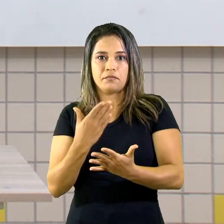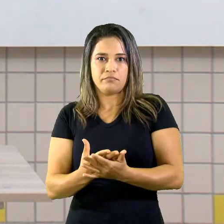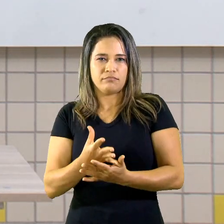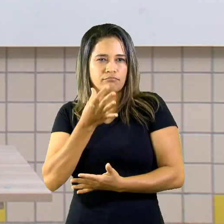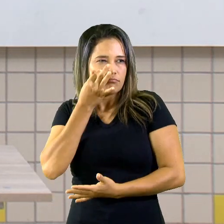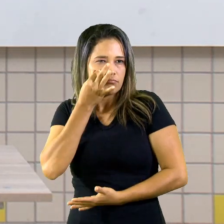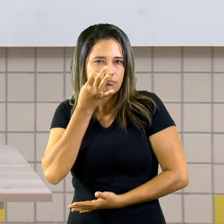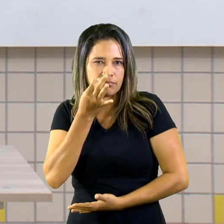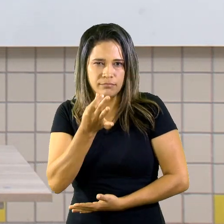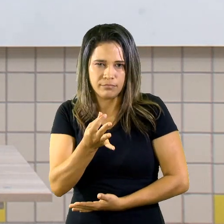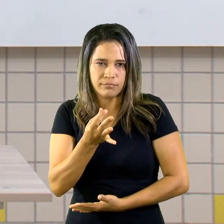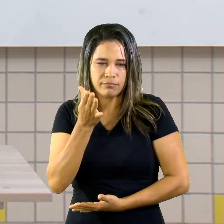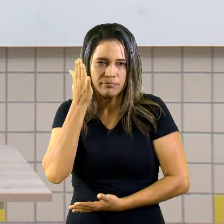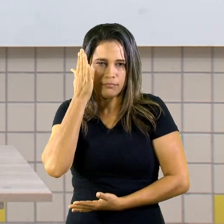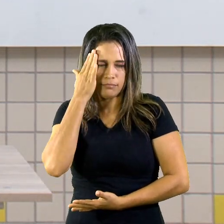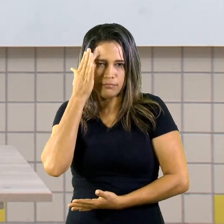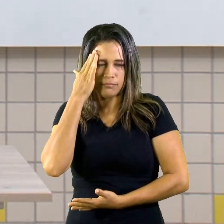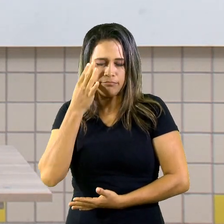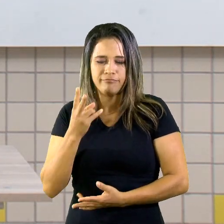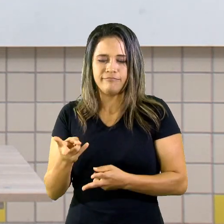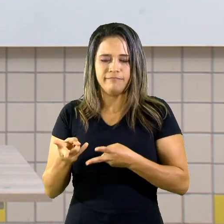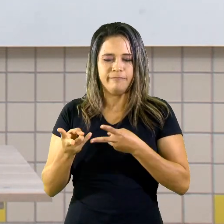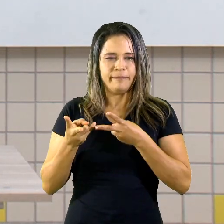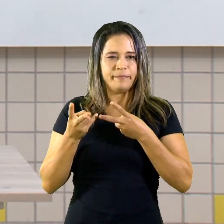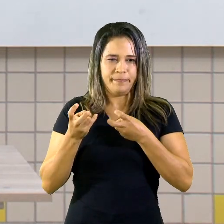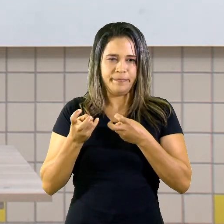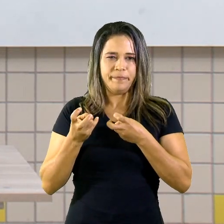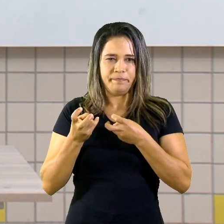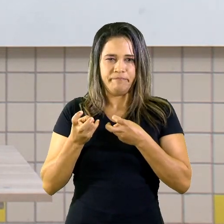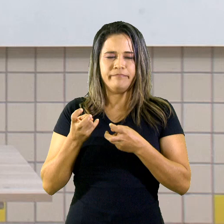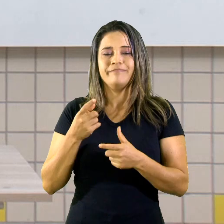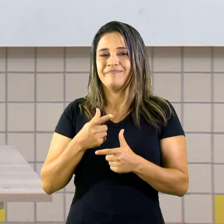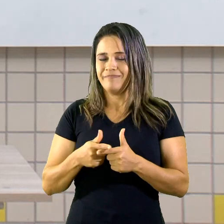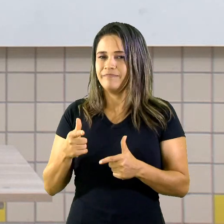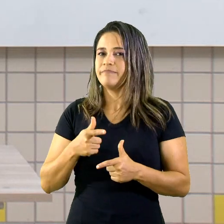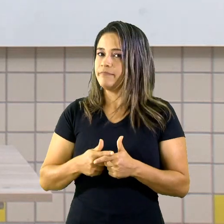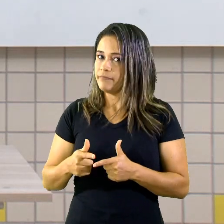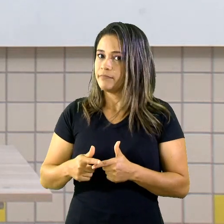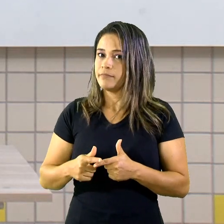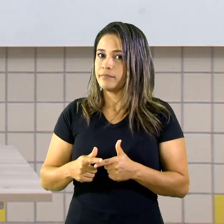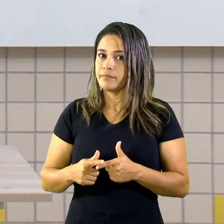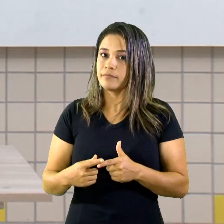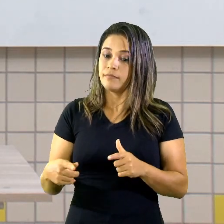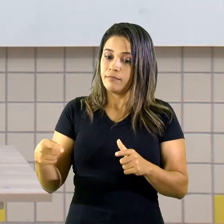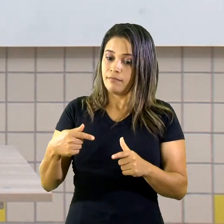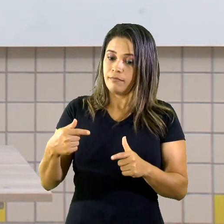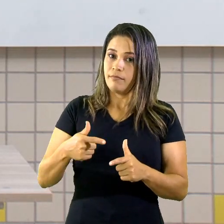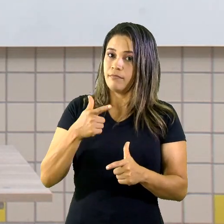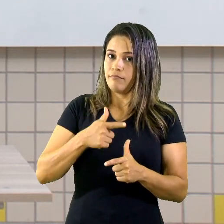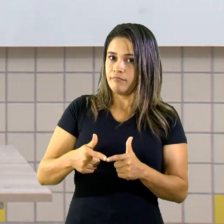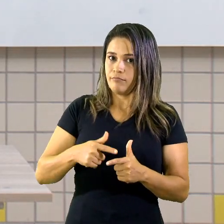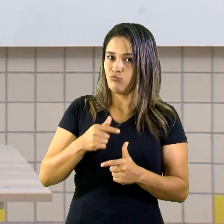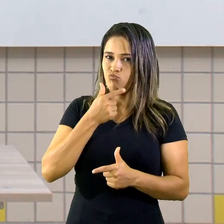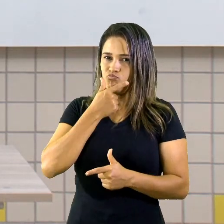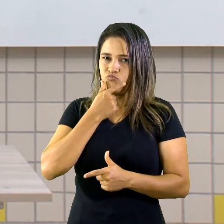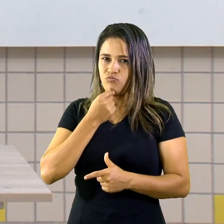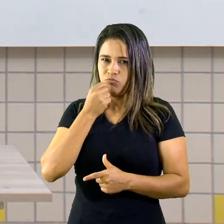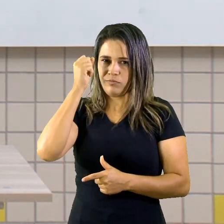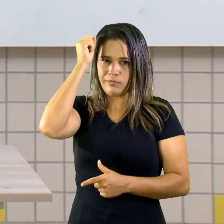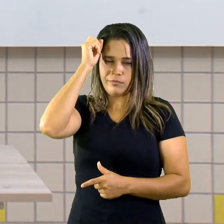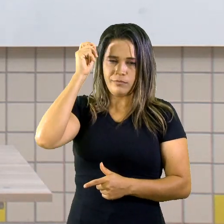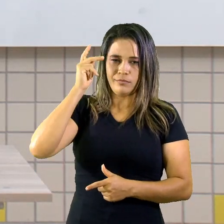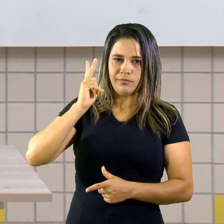essas situações, a gente percebe que existem problemas. E para esses problemas, o homem criativo, ele